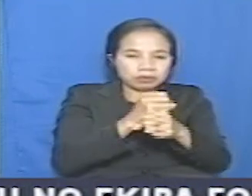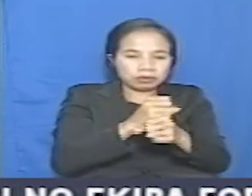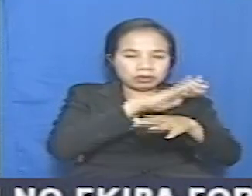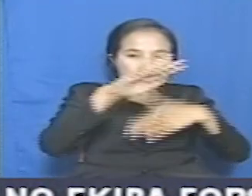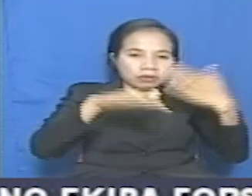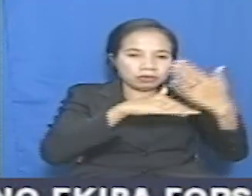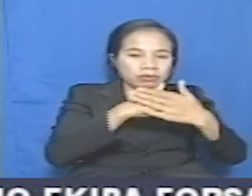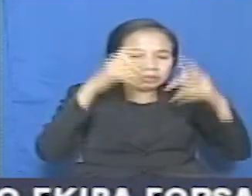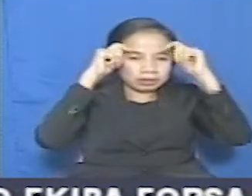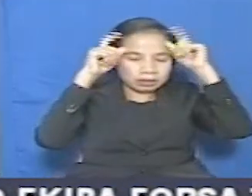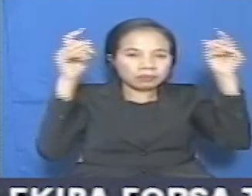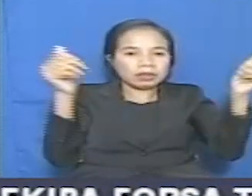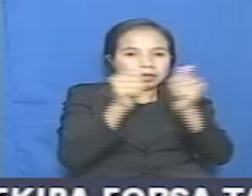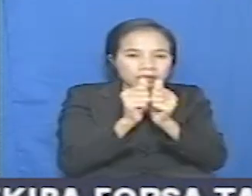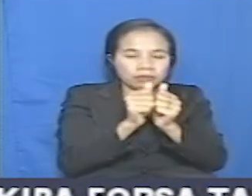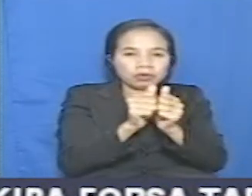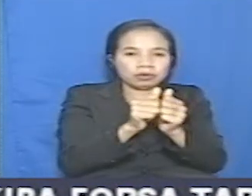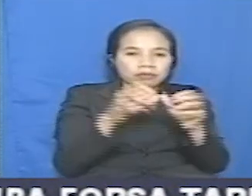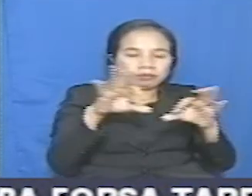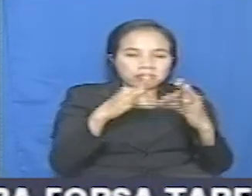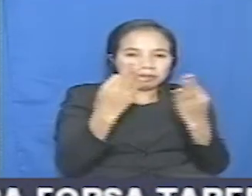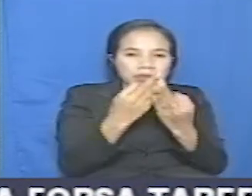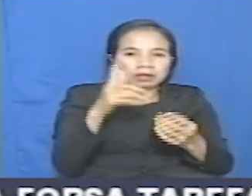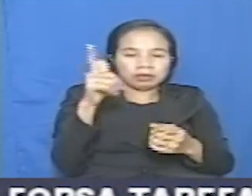Conavá é que ministro de